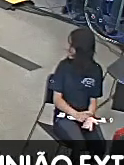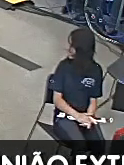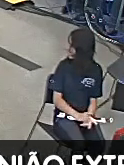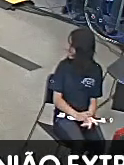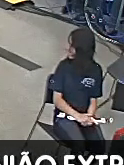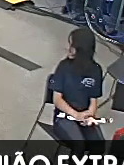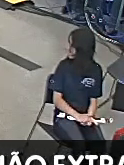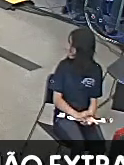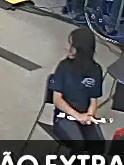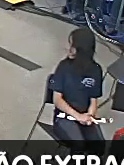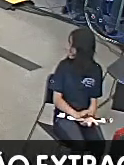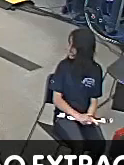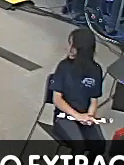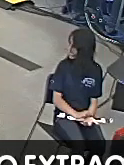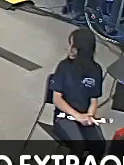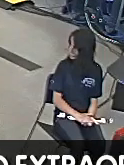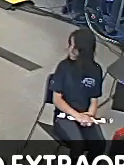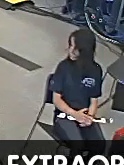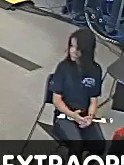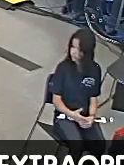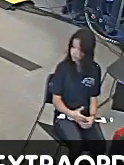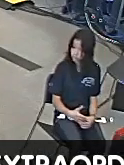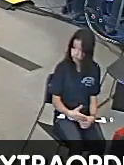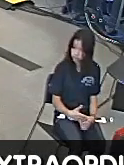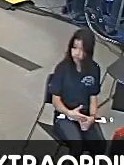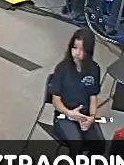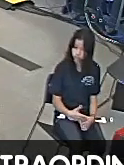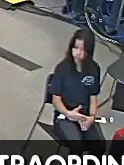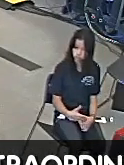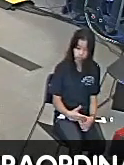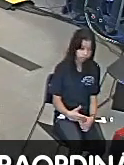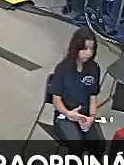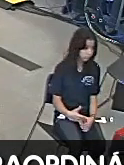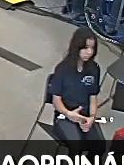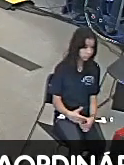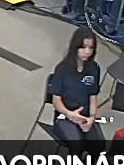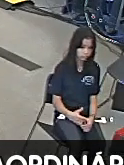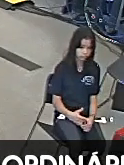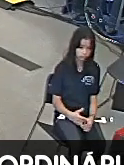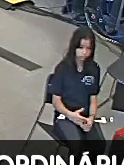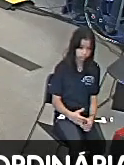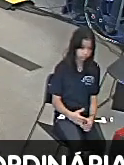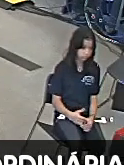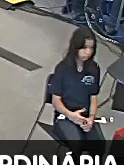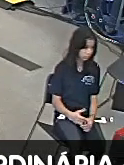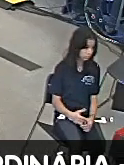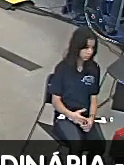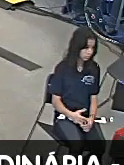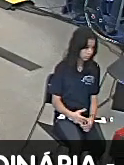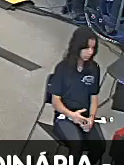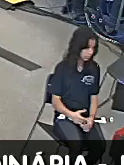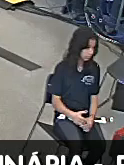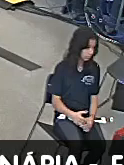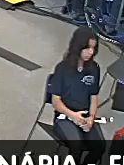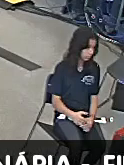Obrigado, Maria Cristina. Pergunto se alguém do público gostaria de falar. Não? Da orquestra?